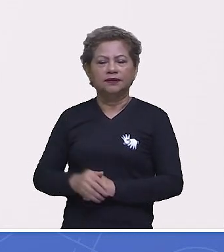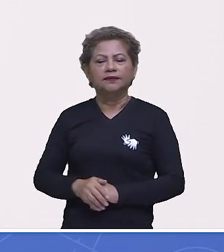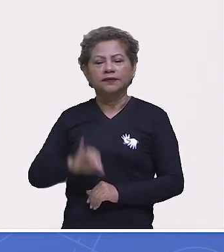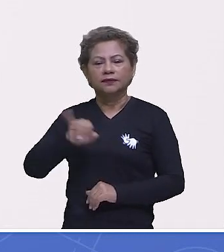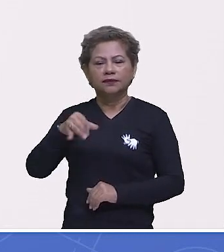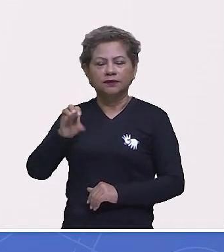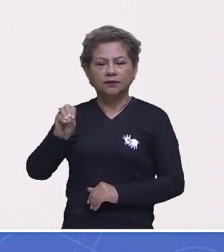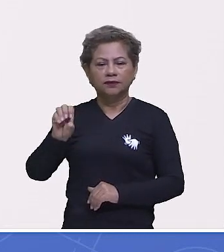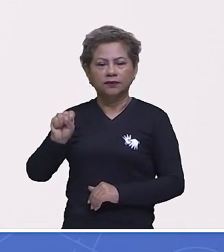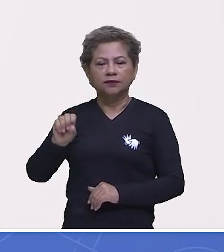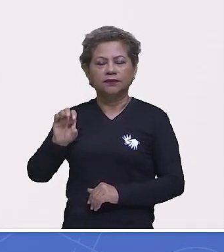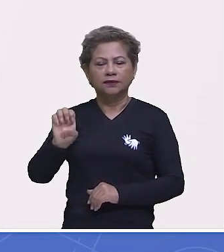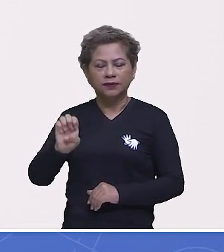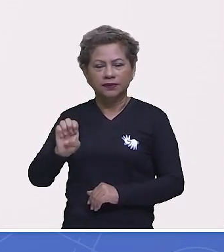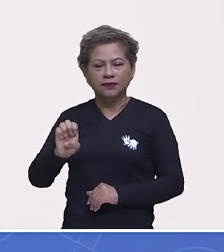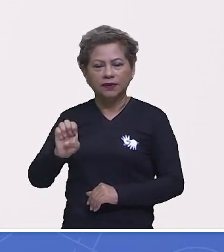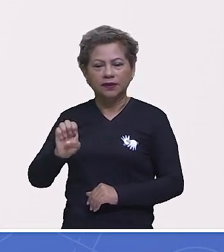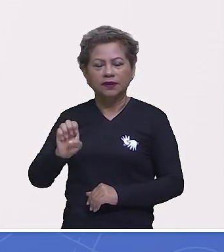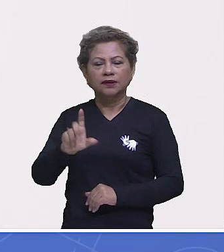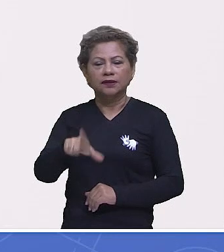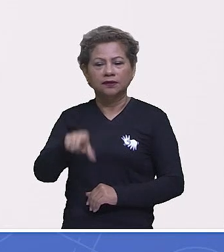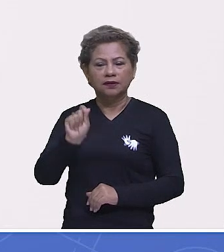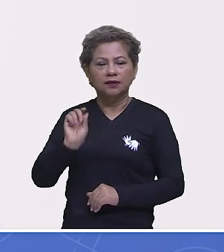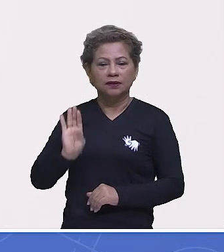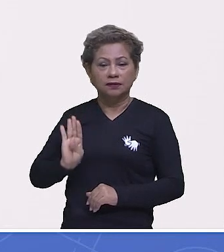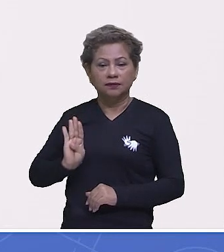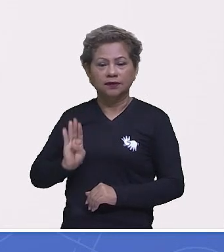José Vinícius, letra B.